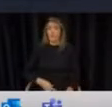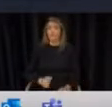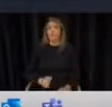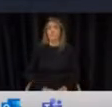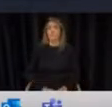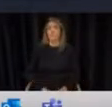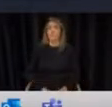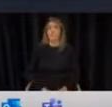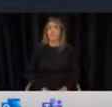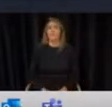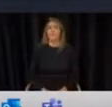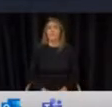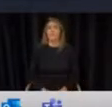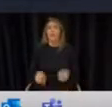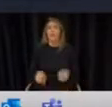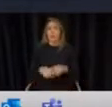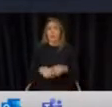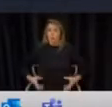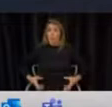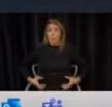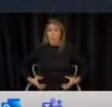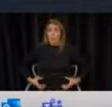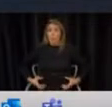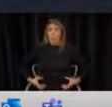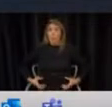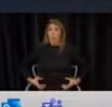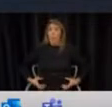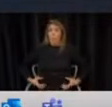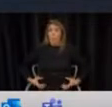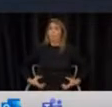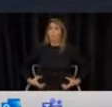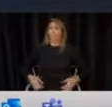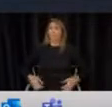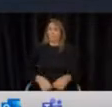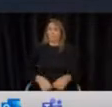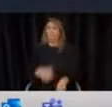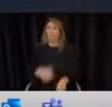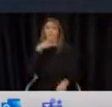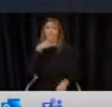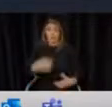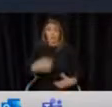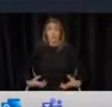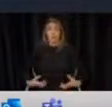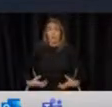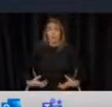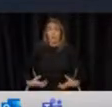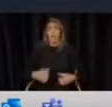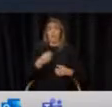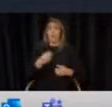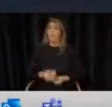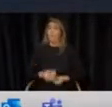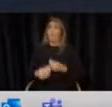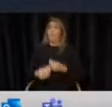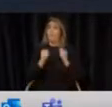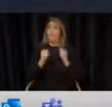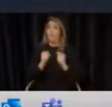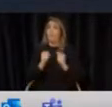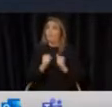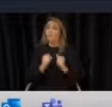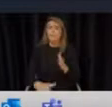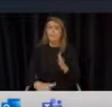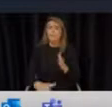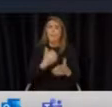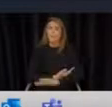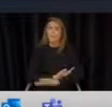transplante uterino, onde nós já fizemos um transplante e teve o nascimento do primeiro bebê gerado por um